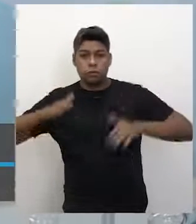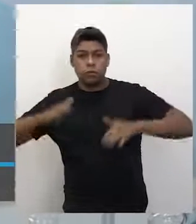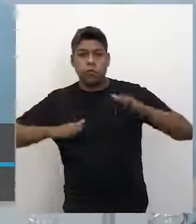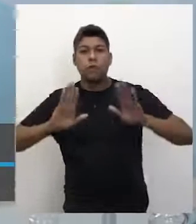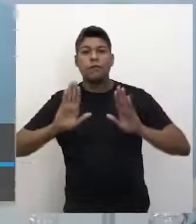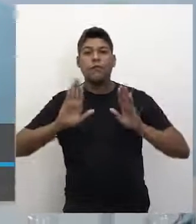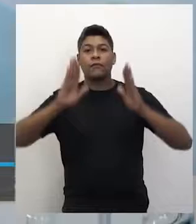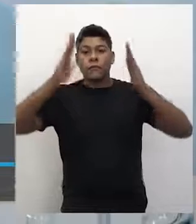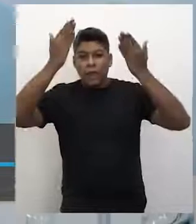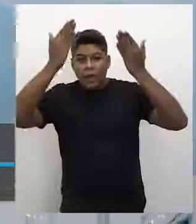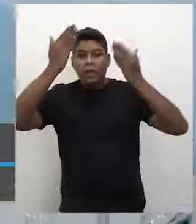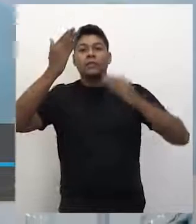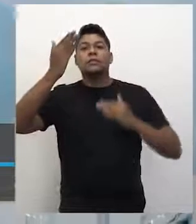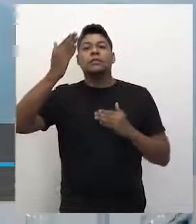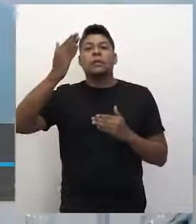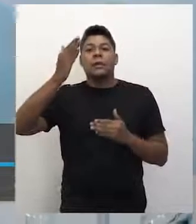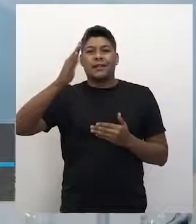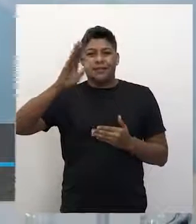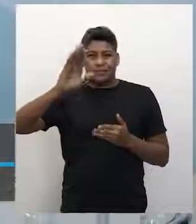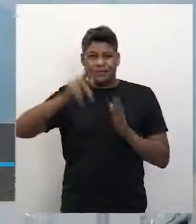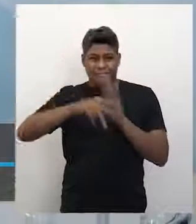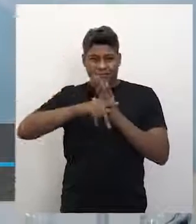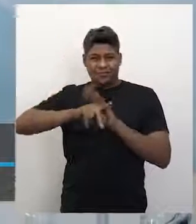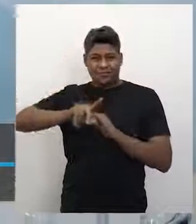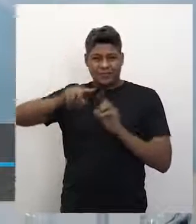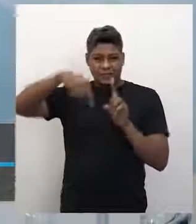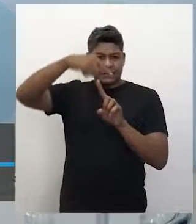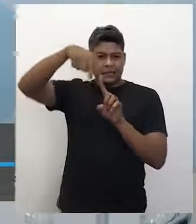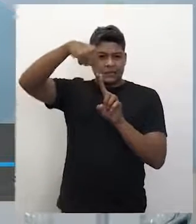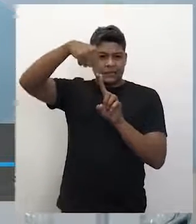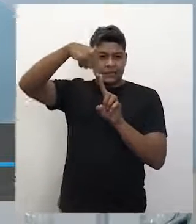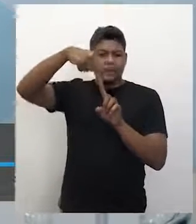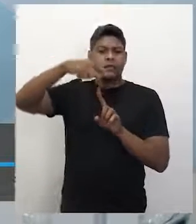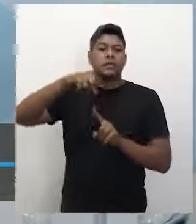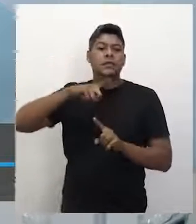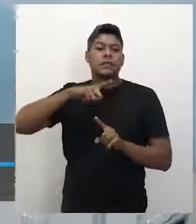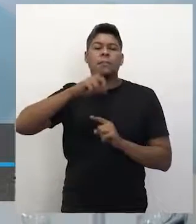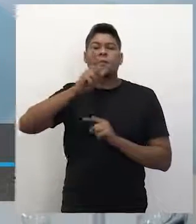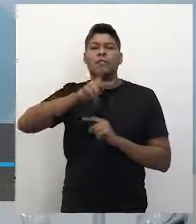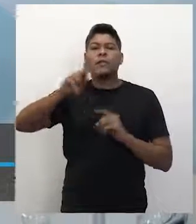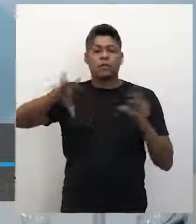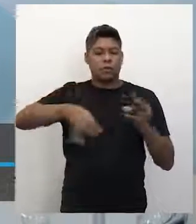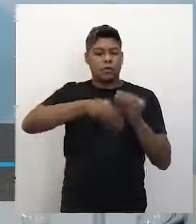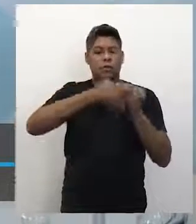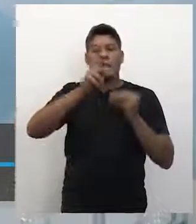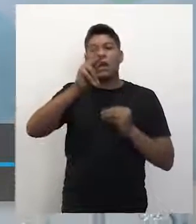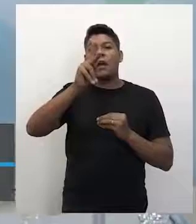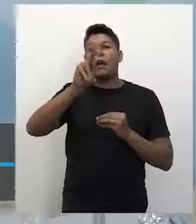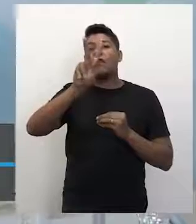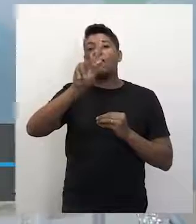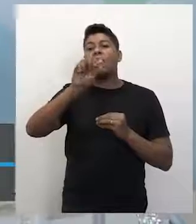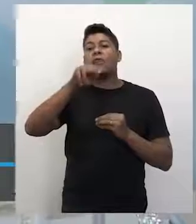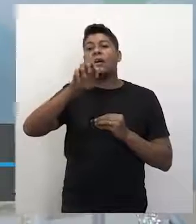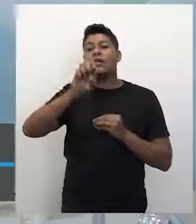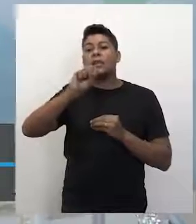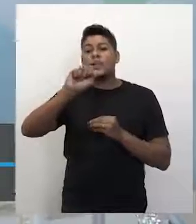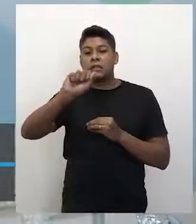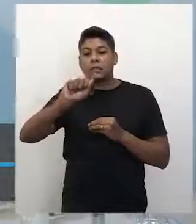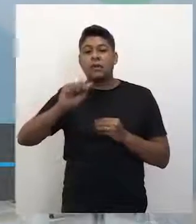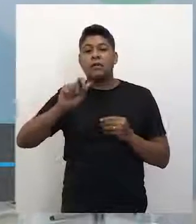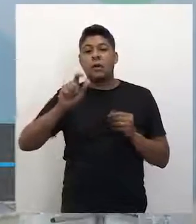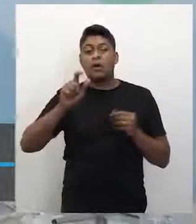Divino, que aqui é, tem um comentário aí que complementa da professora Vanessa, que ela diz que